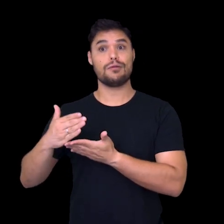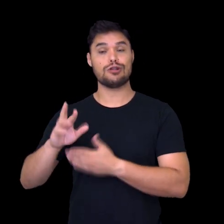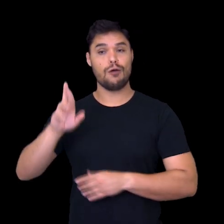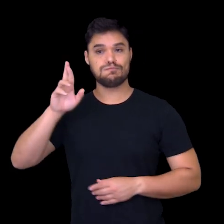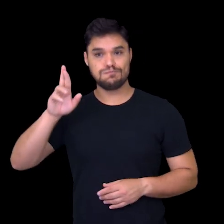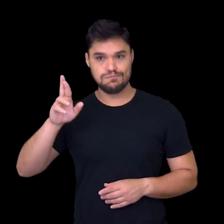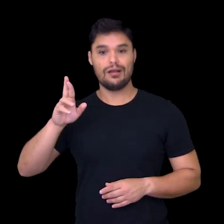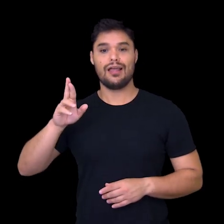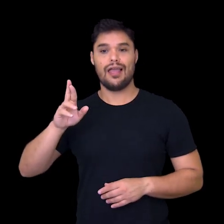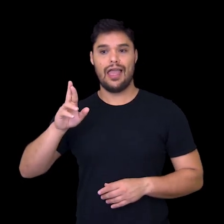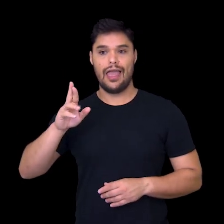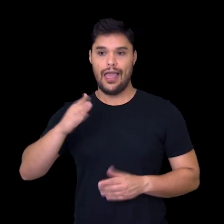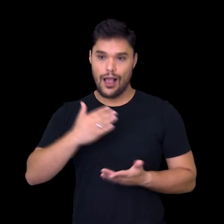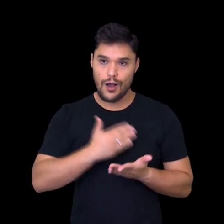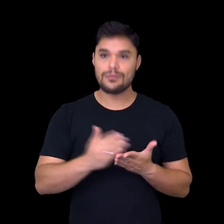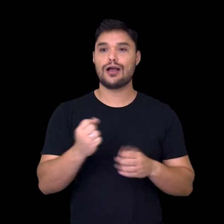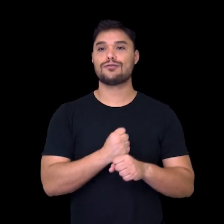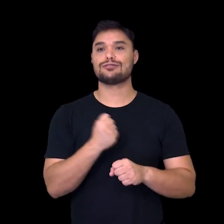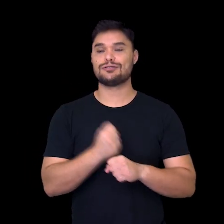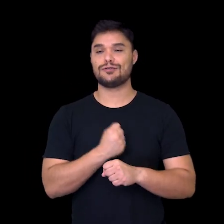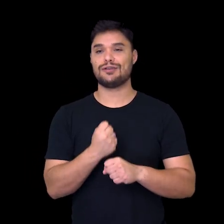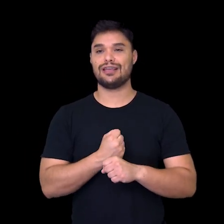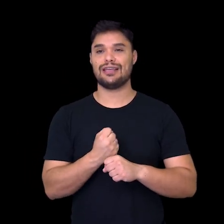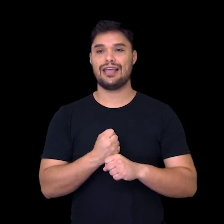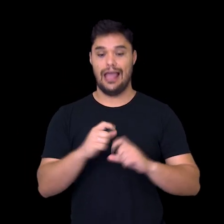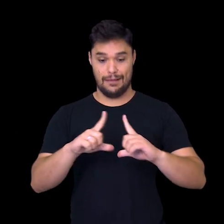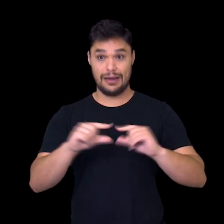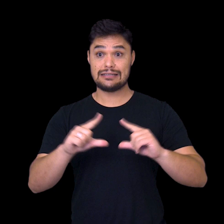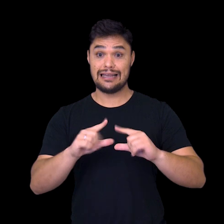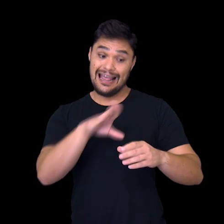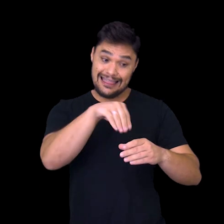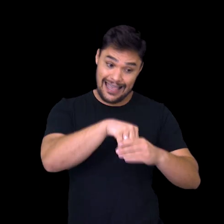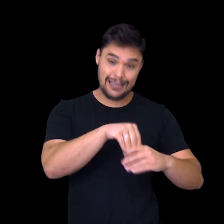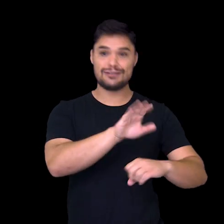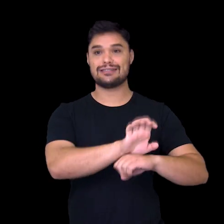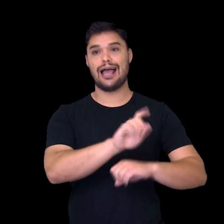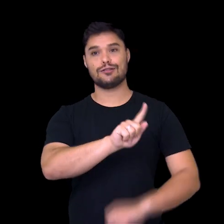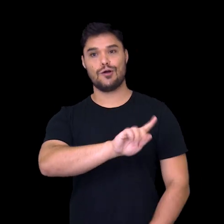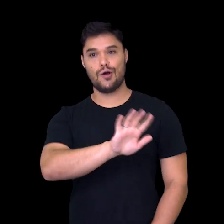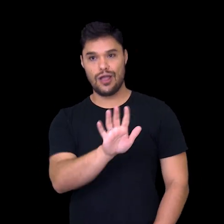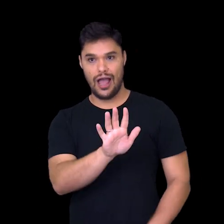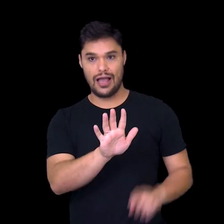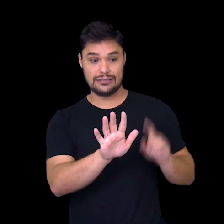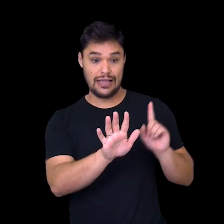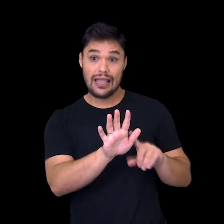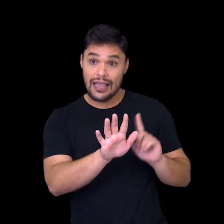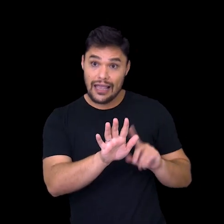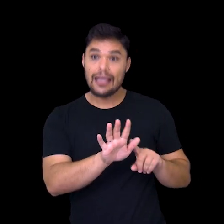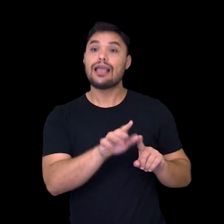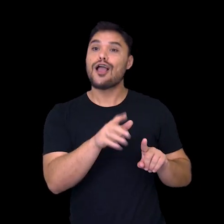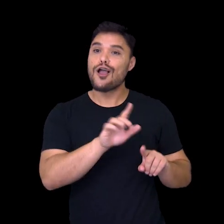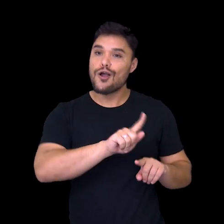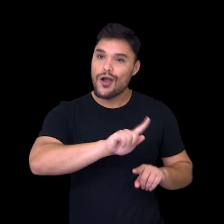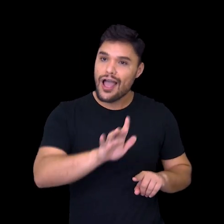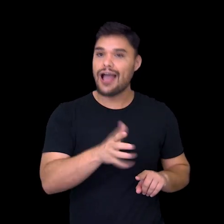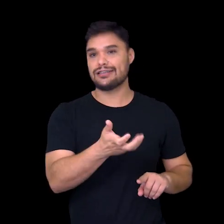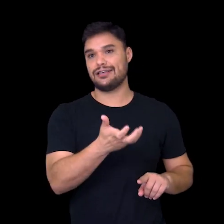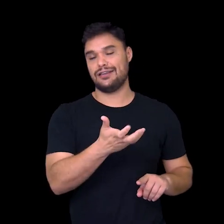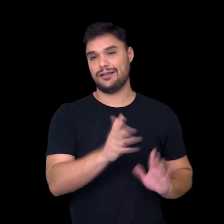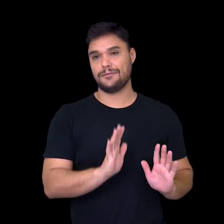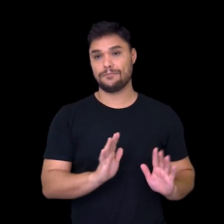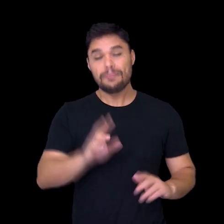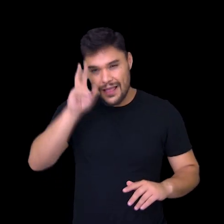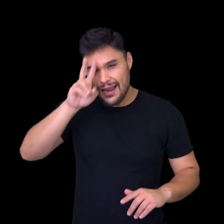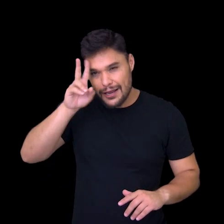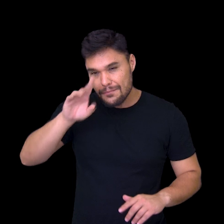da construção da capital no território goiano, atendendo a um desejo de goianos. Né?